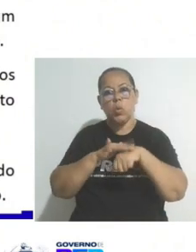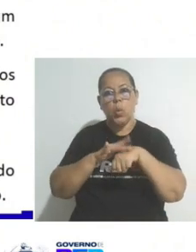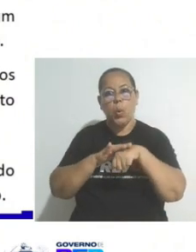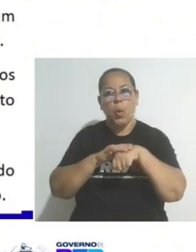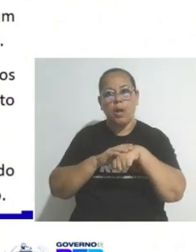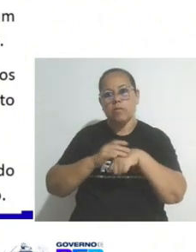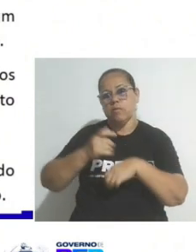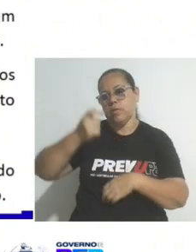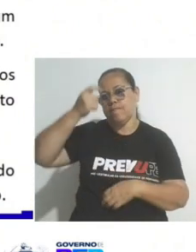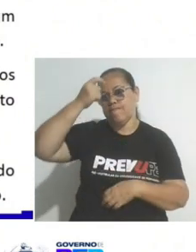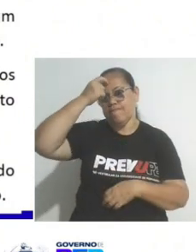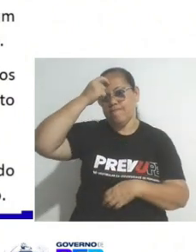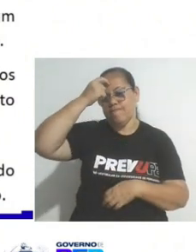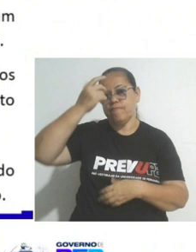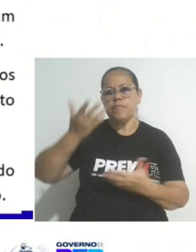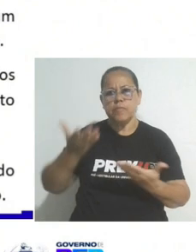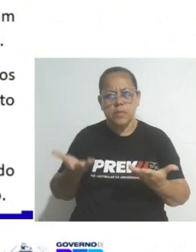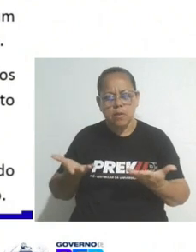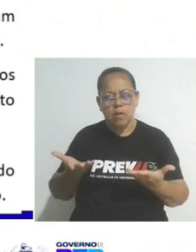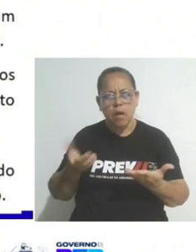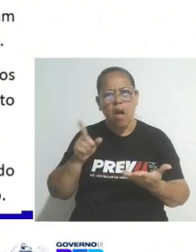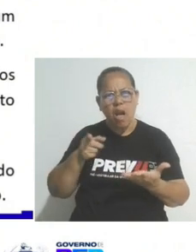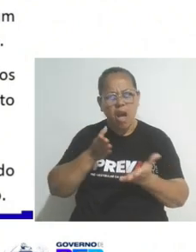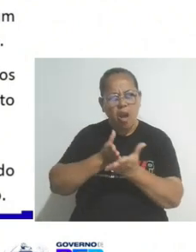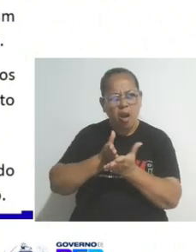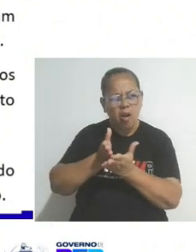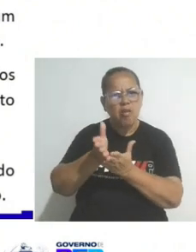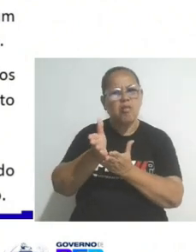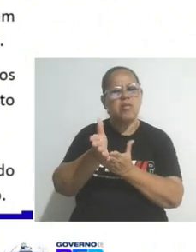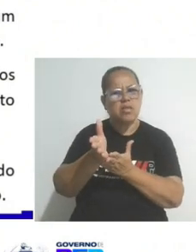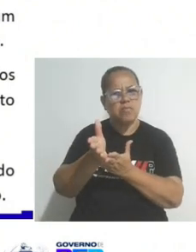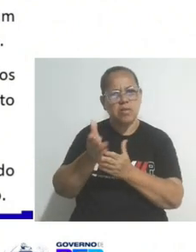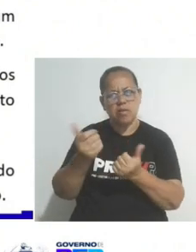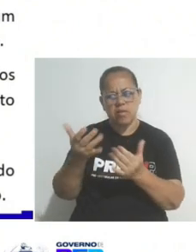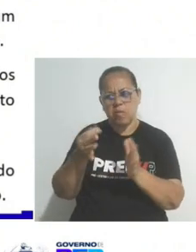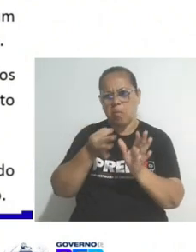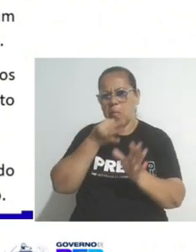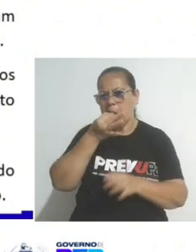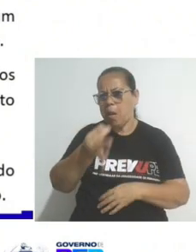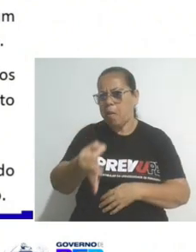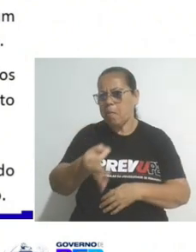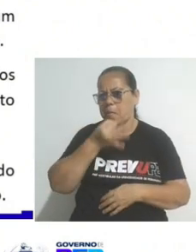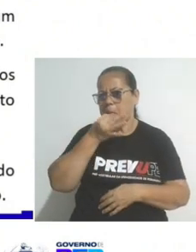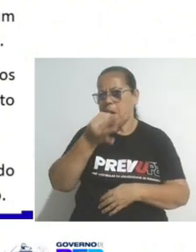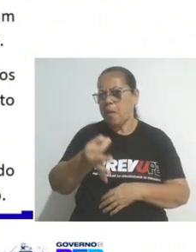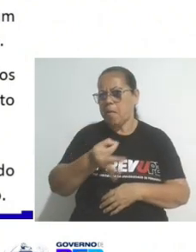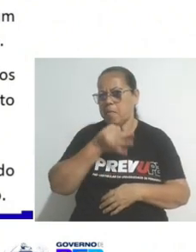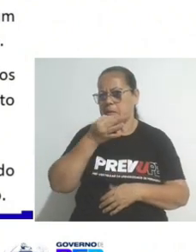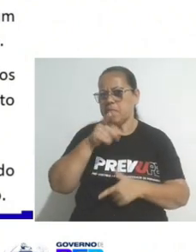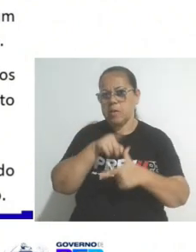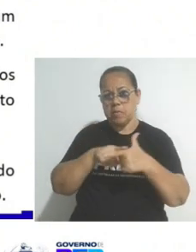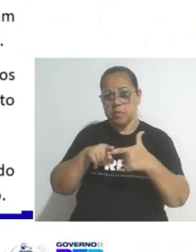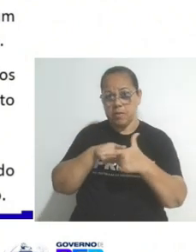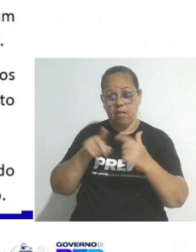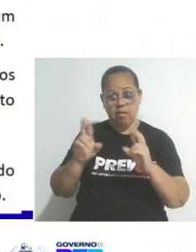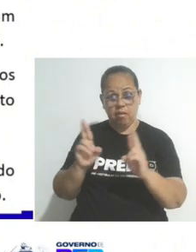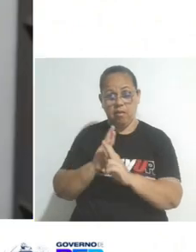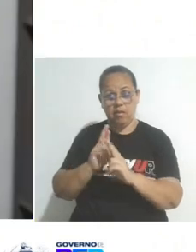mentais será que é esse o caminho que ele dá na argumentação dele para problematizar a relação